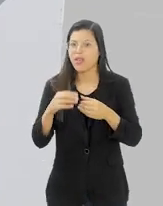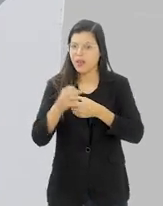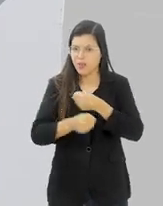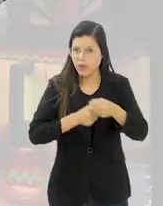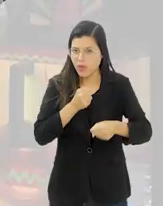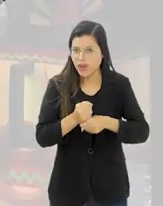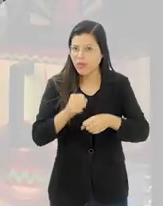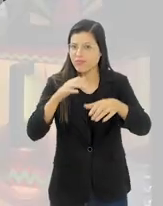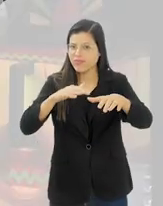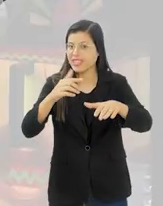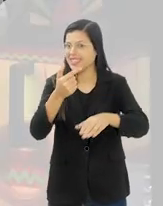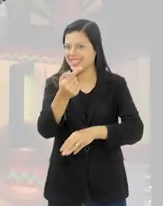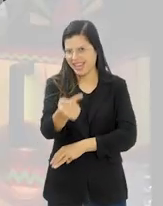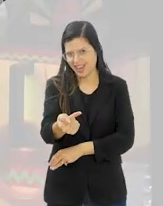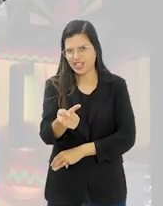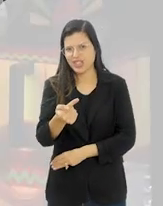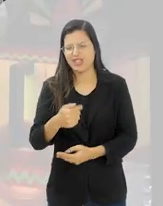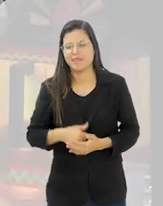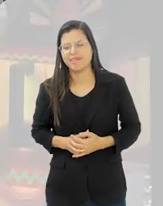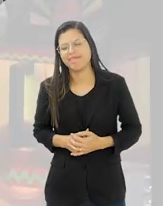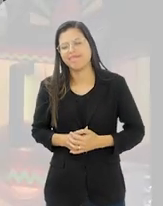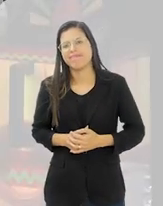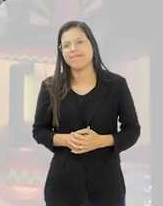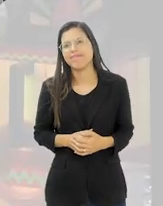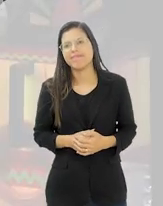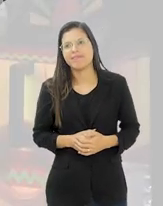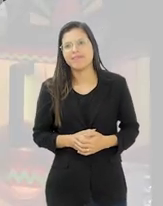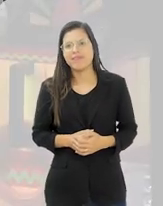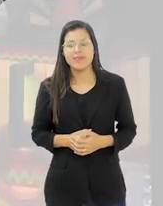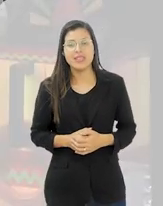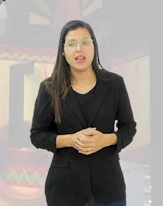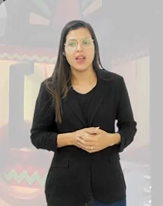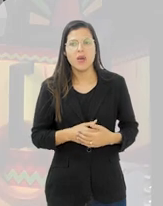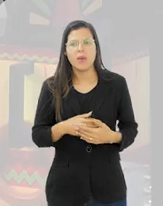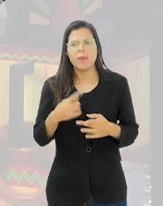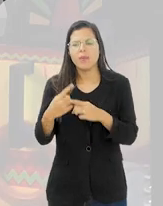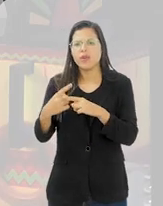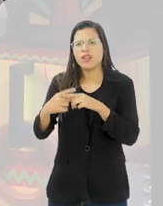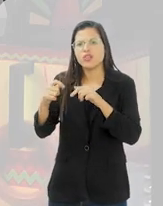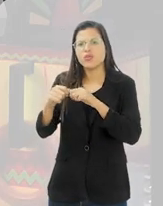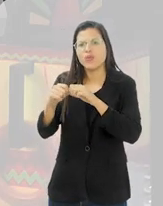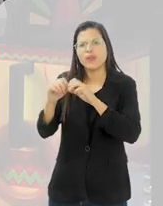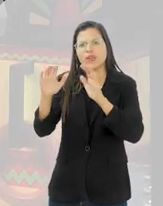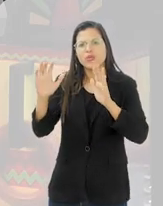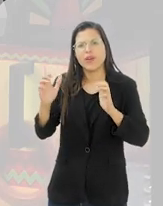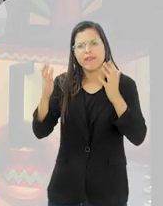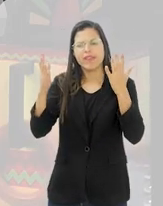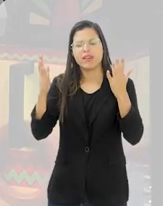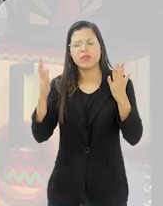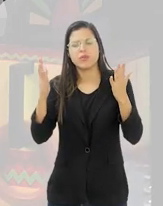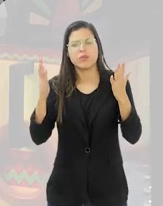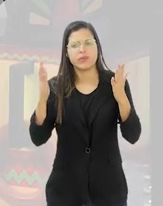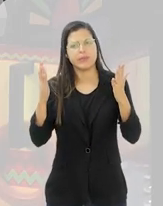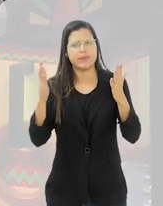um ano que eu desfilei em 7, né? Olha. Só para ter uma ideia. E aí eu falei assim, poxa, por que a gente não faz um